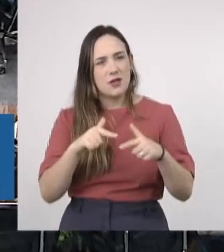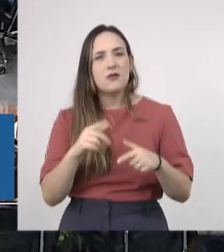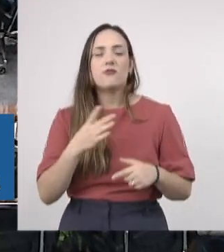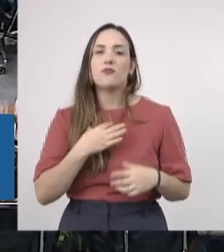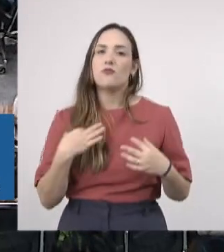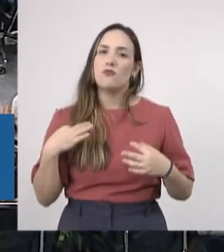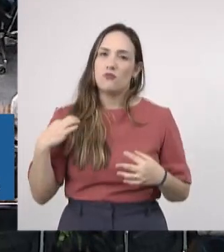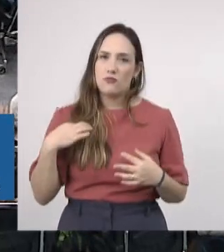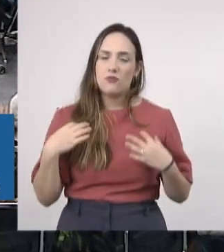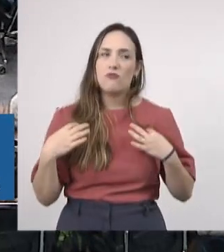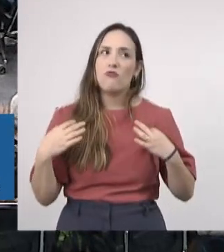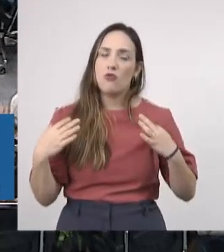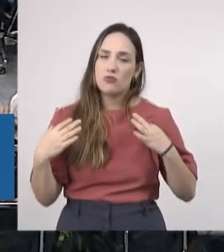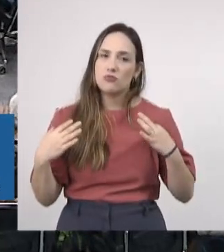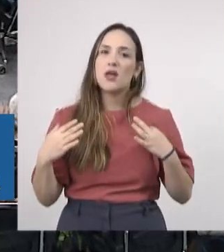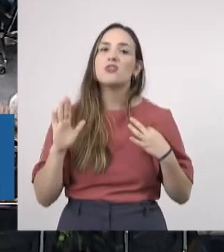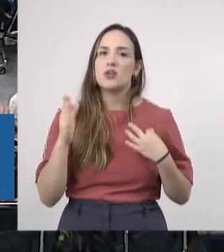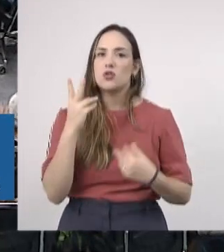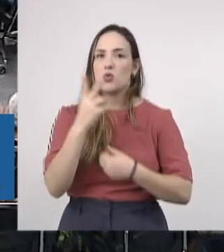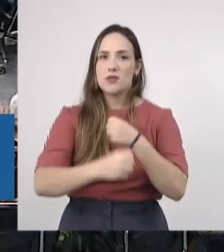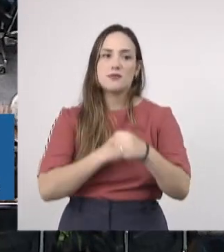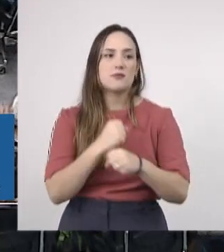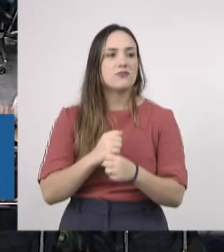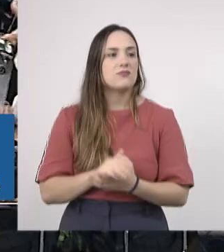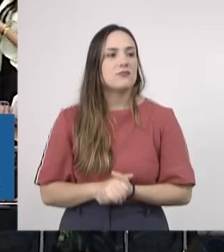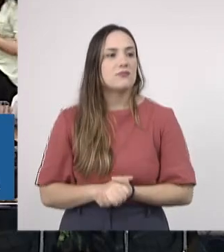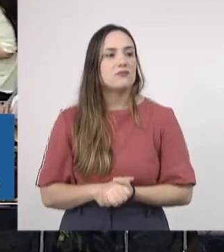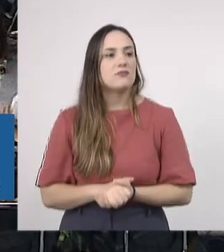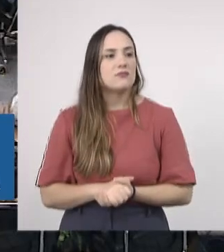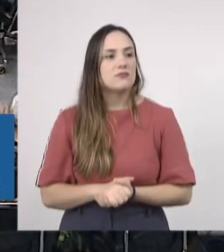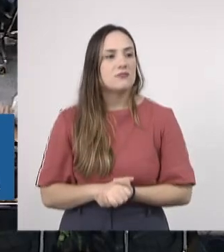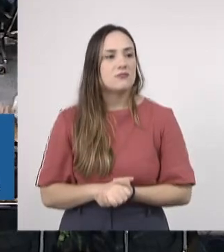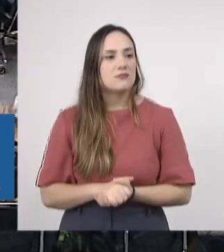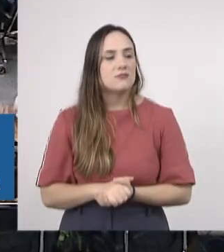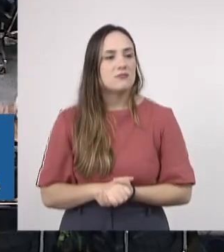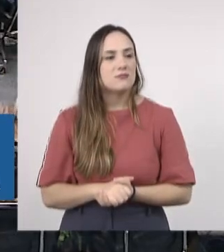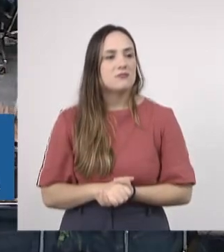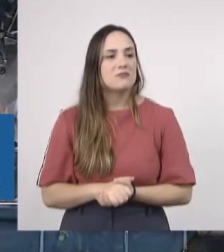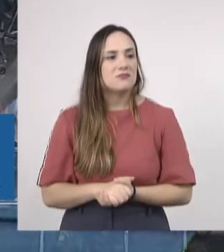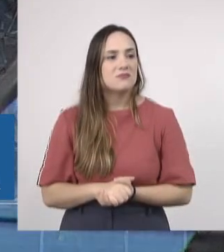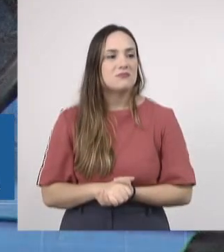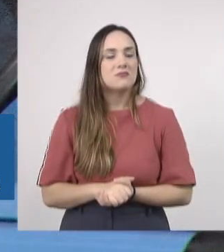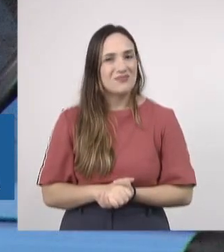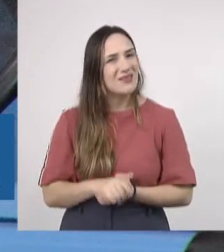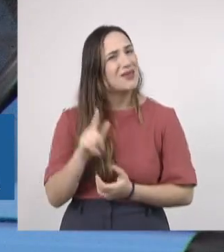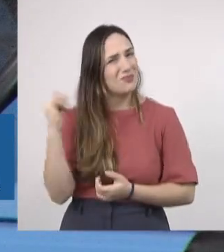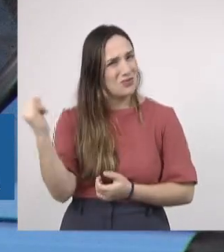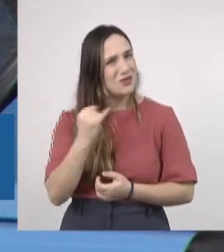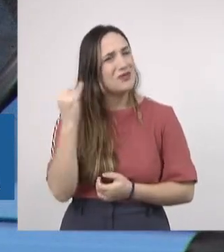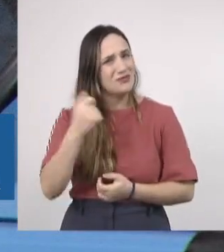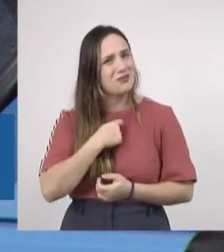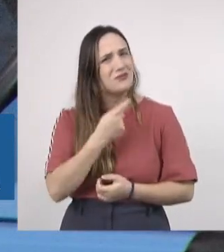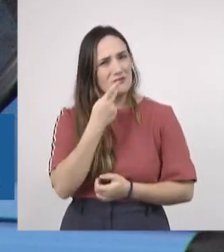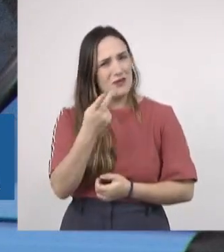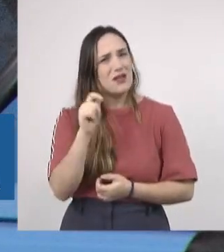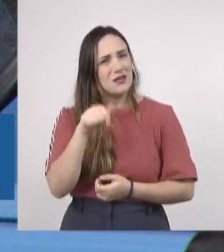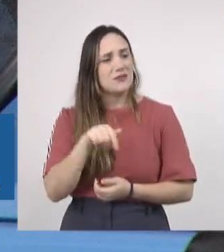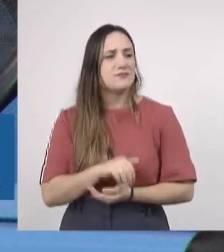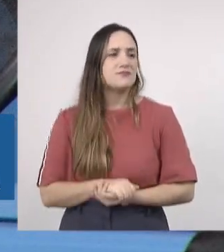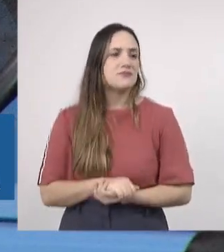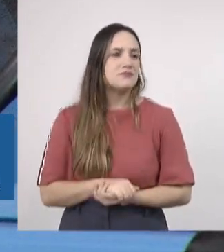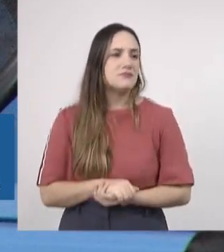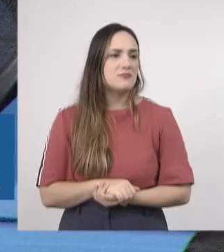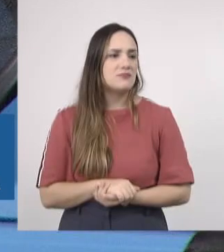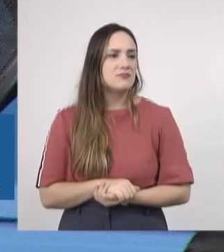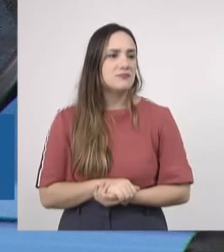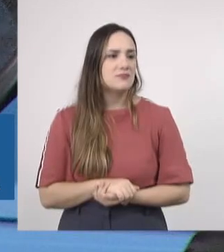como voluntários durante 2 anos. E eu quero falar um dado que é importante aqui ser falado também,